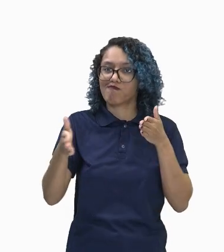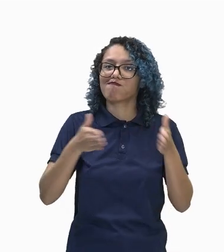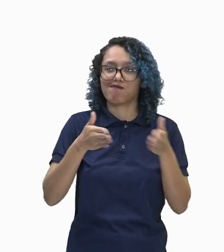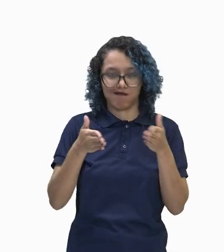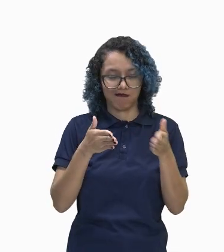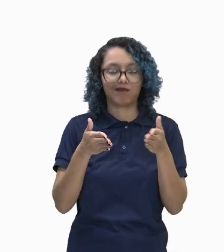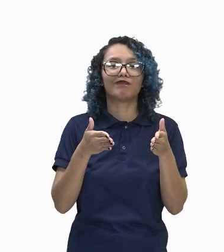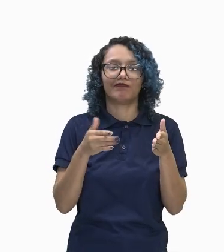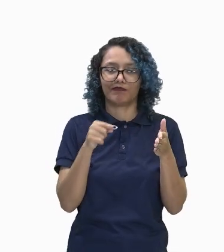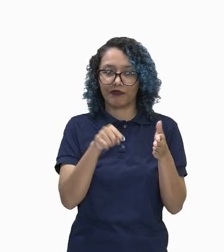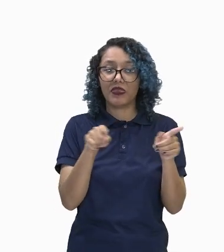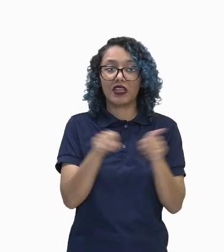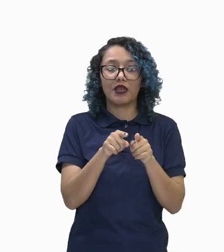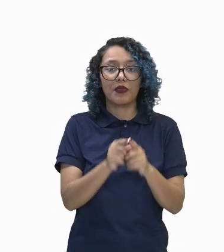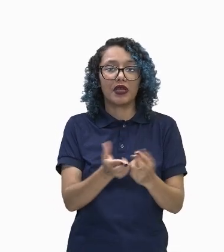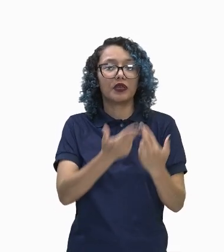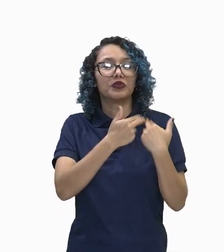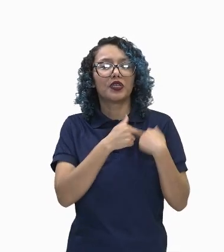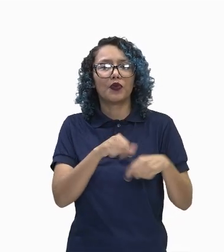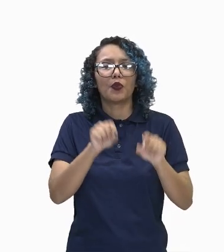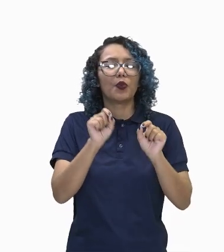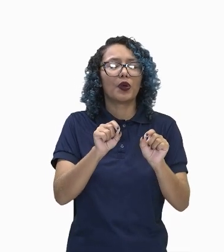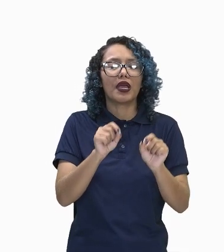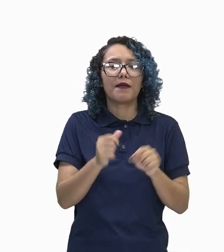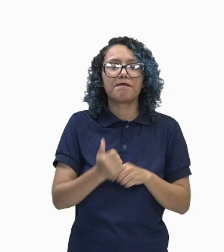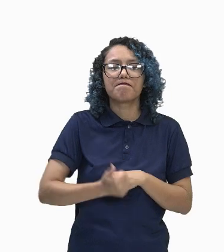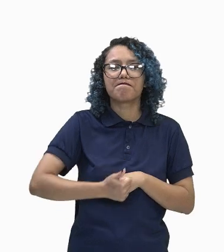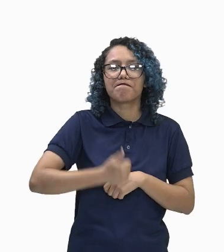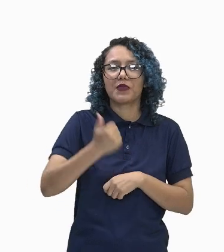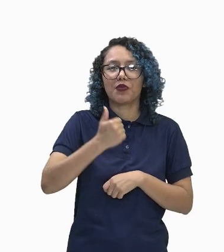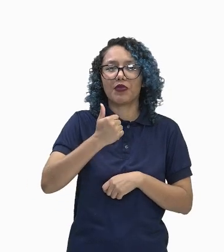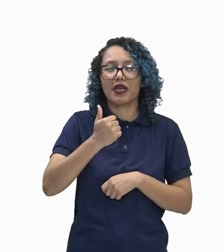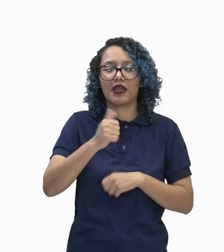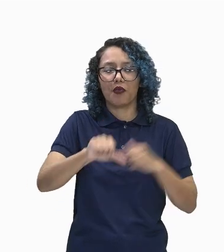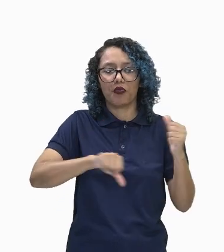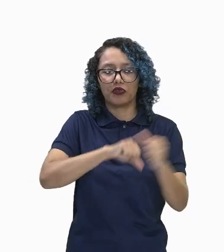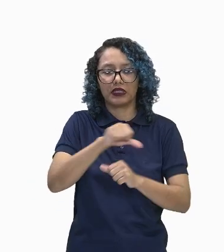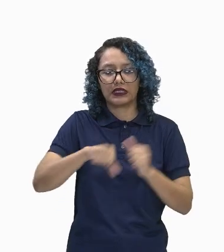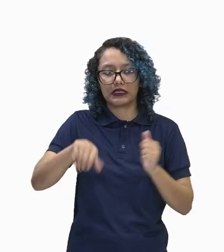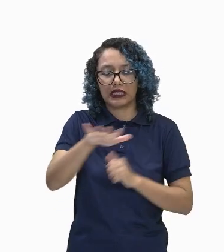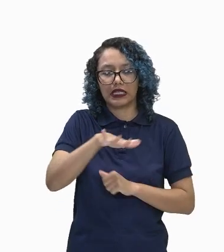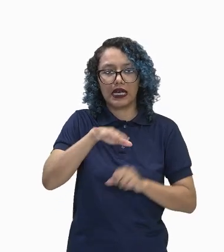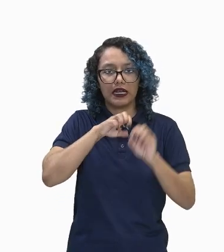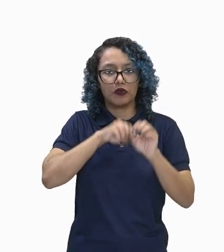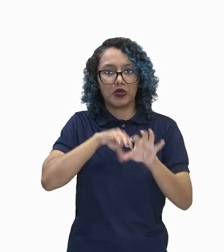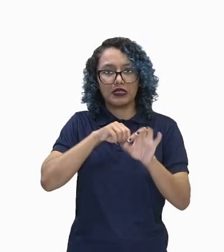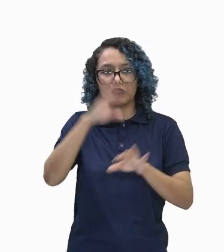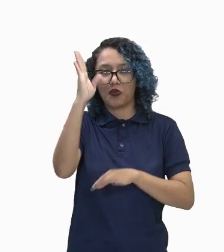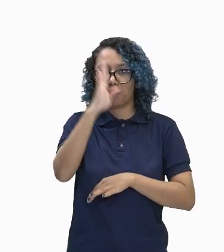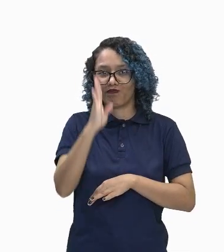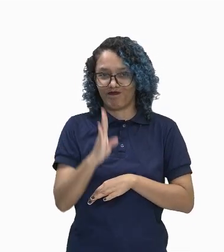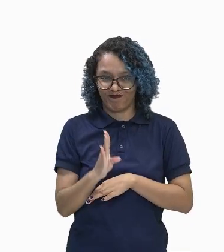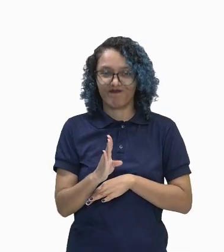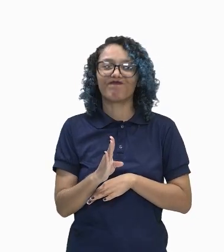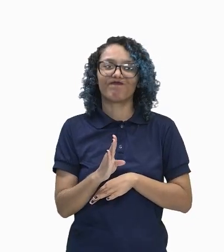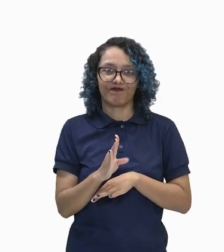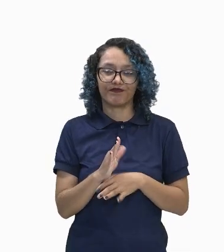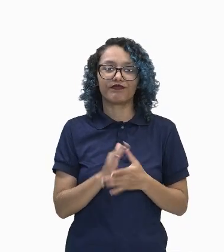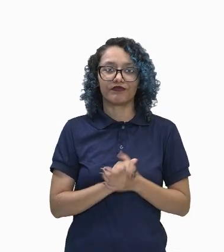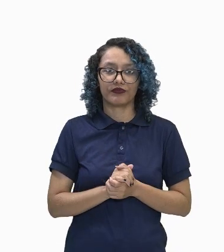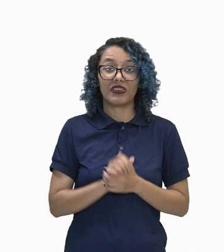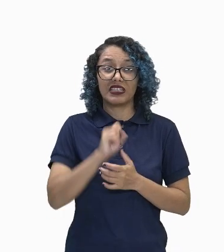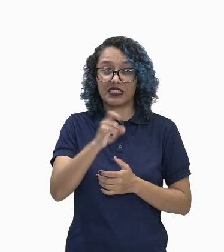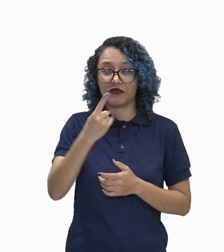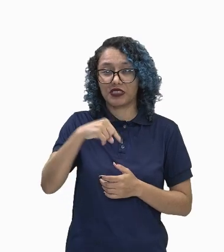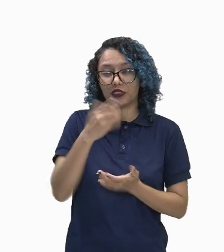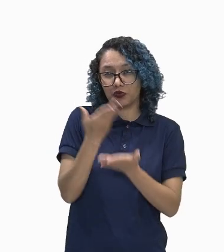ele também é responsável pela primeira reforma na educação do Brasil. Então, quando você for estudar sobre